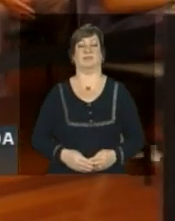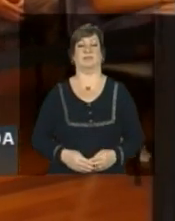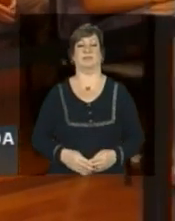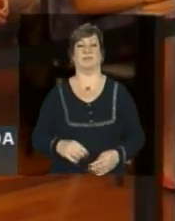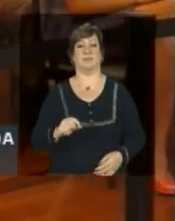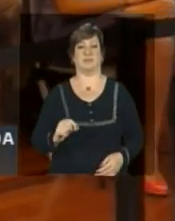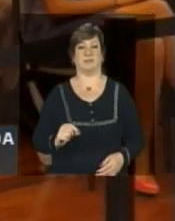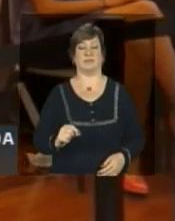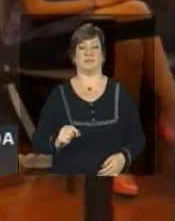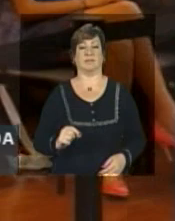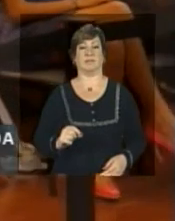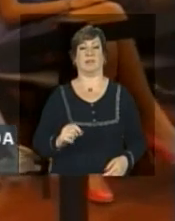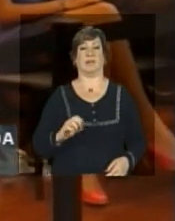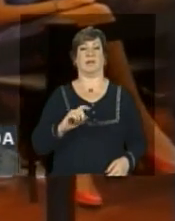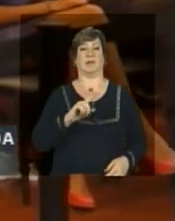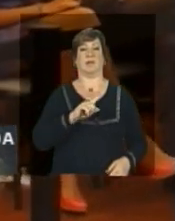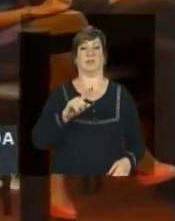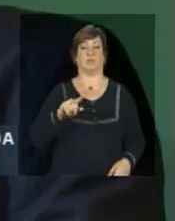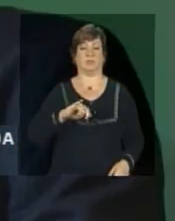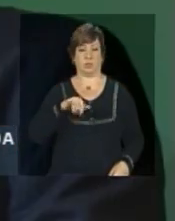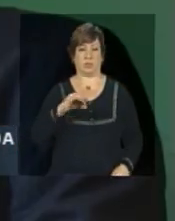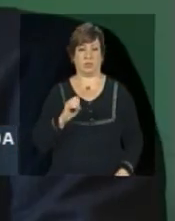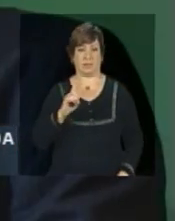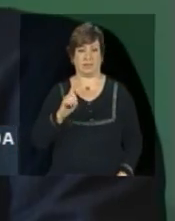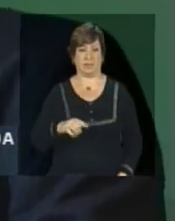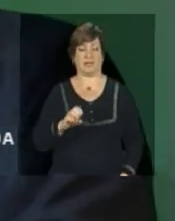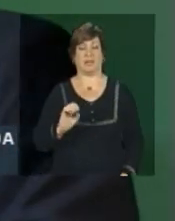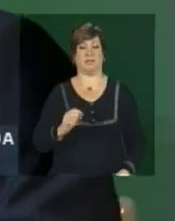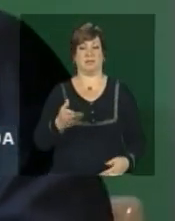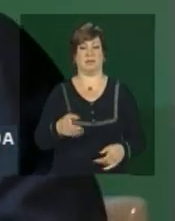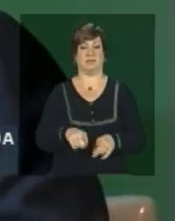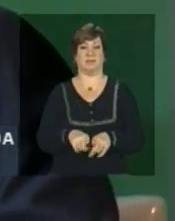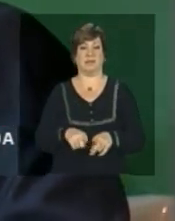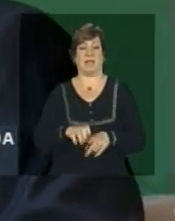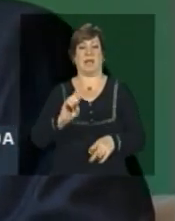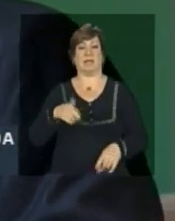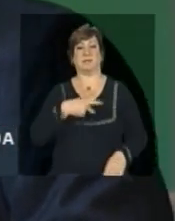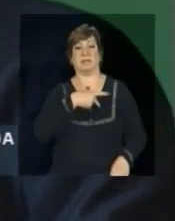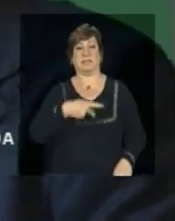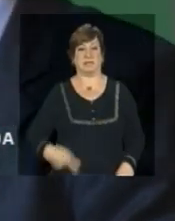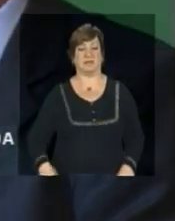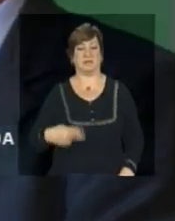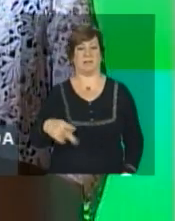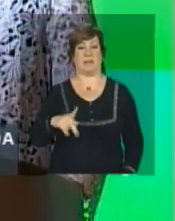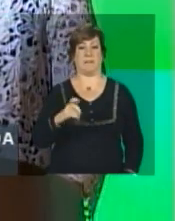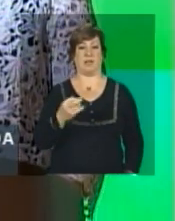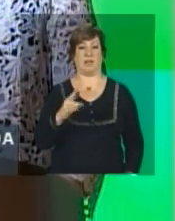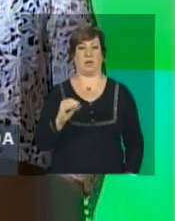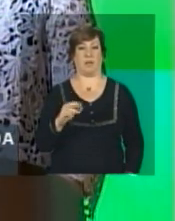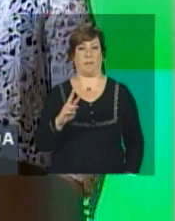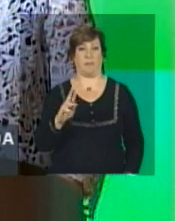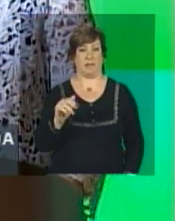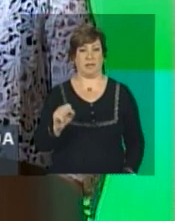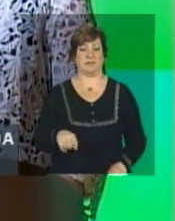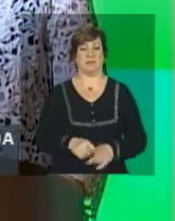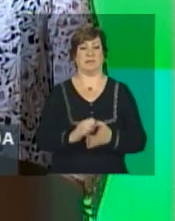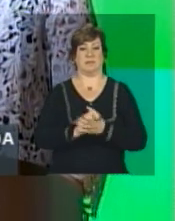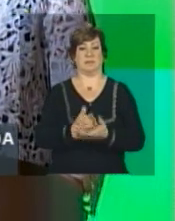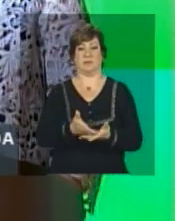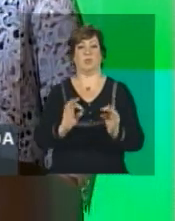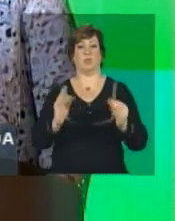Senhor José Eduardo Dutra, por intermédio de quem cumprimento todos os ex-presidentes da Petrobras presentes nesse